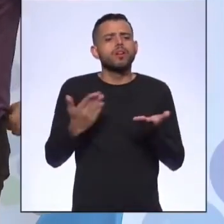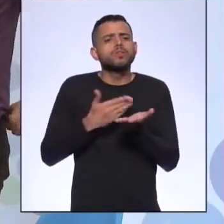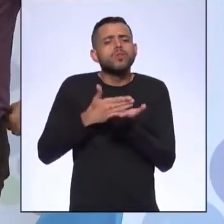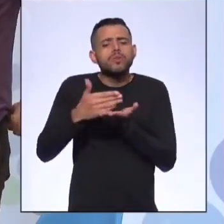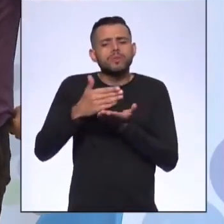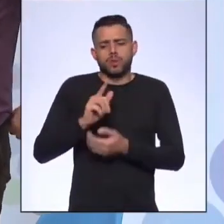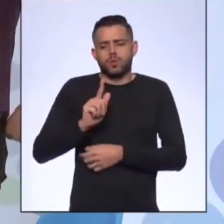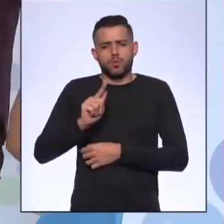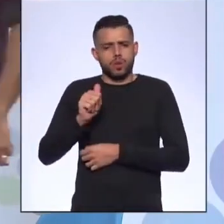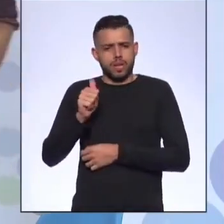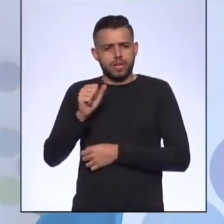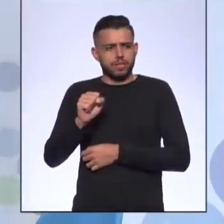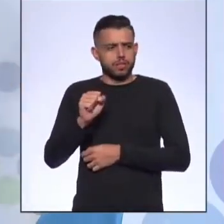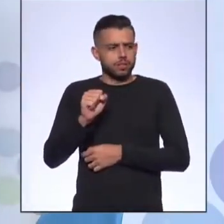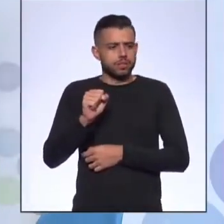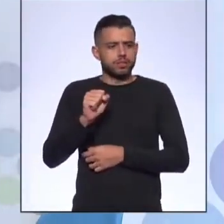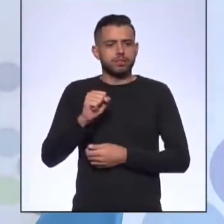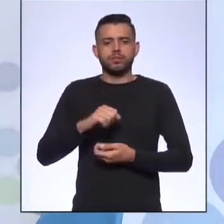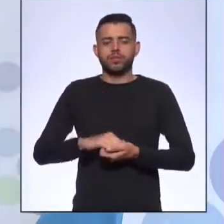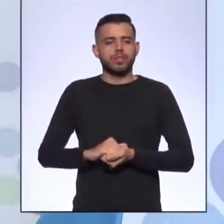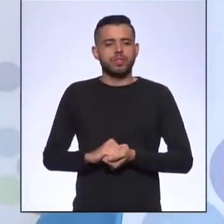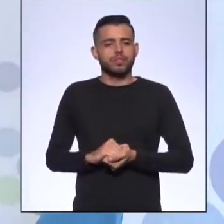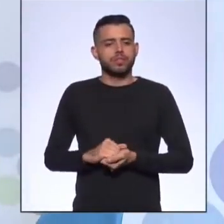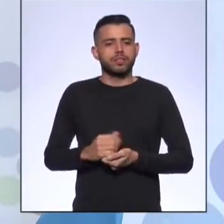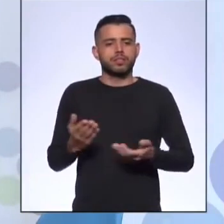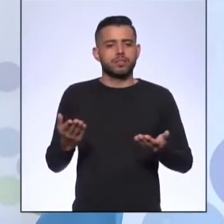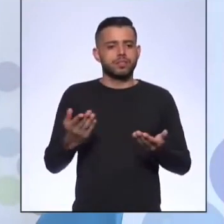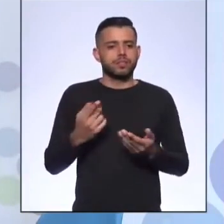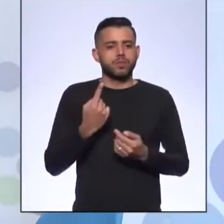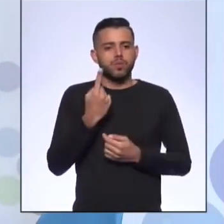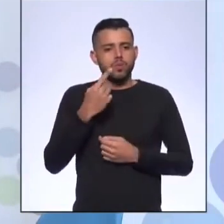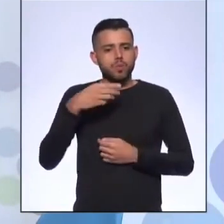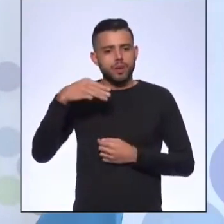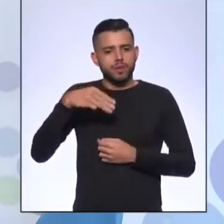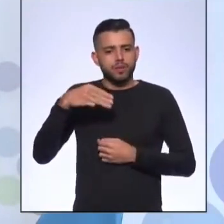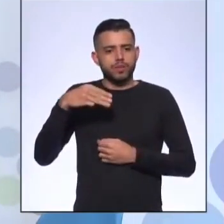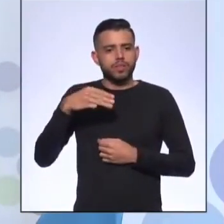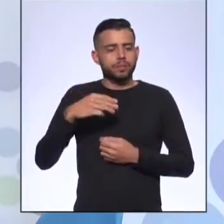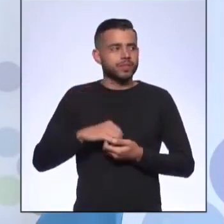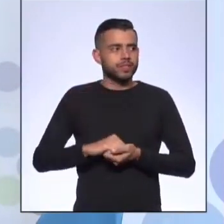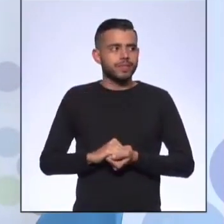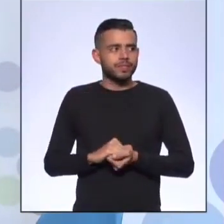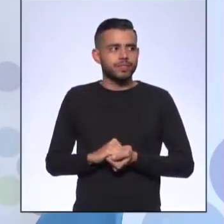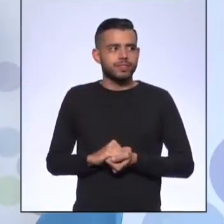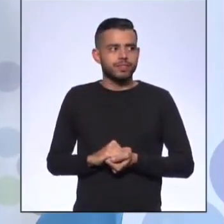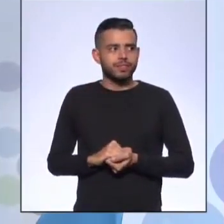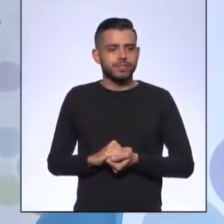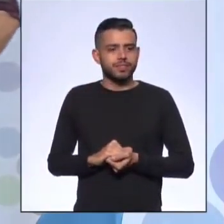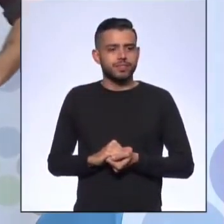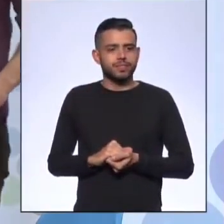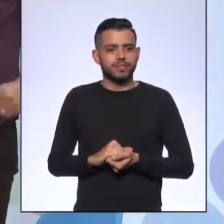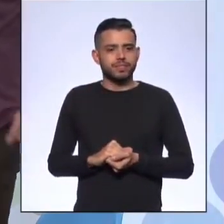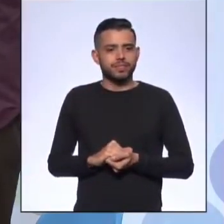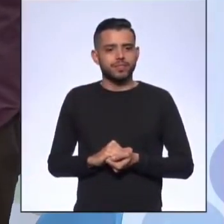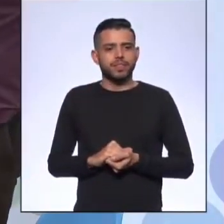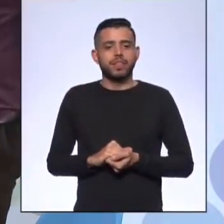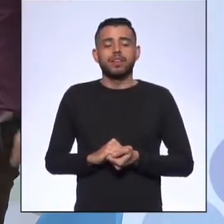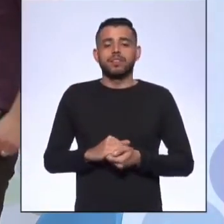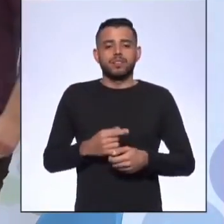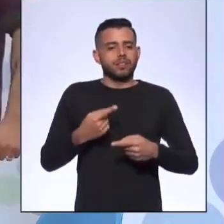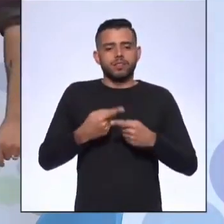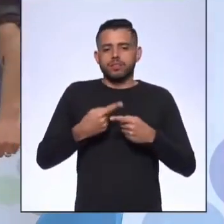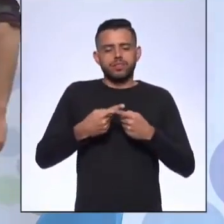gás? 1 metro cúbico. Então aqui põe 1. 1 metro cúbico. E aí, igual os alunos comentaram,